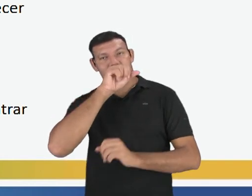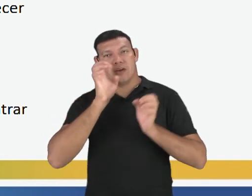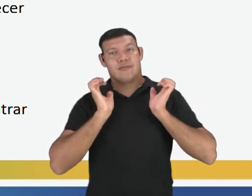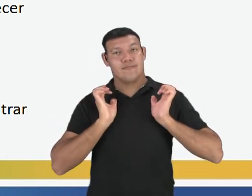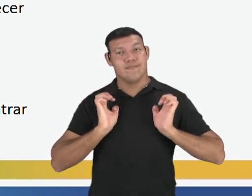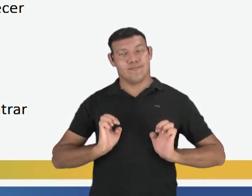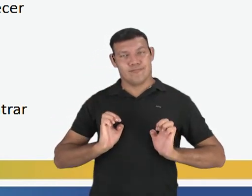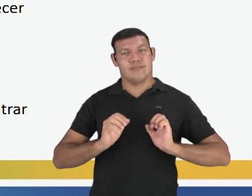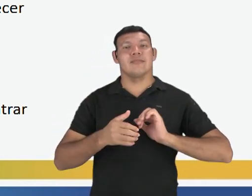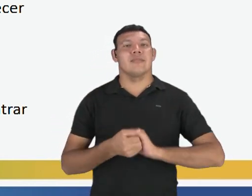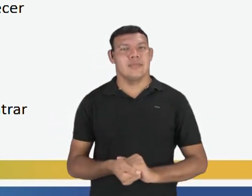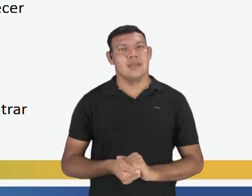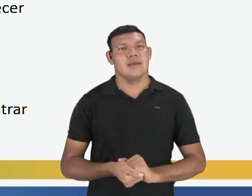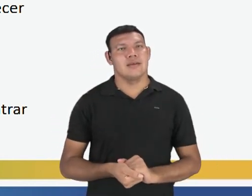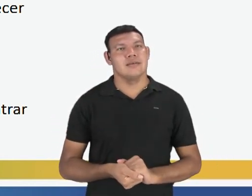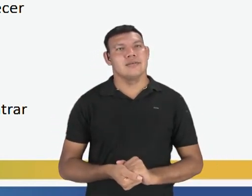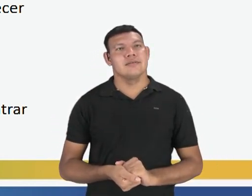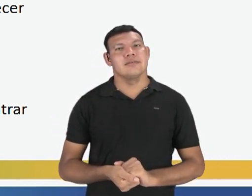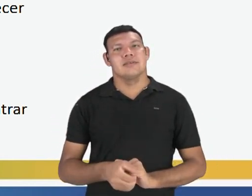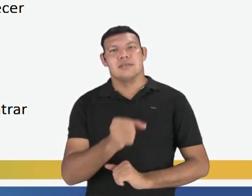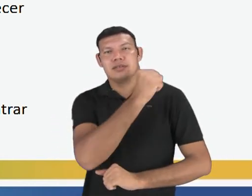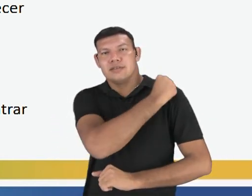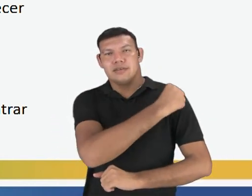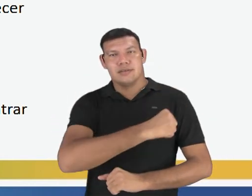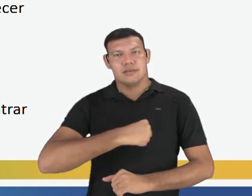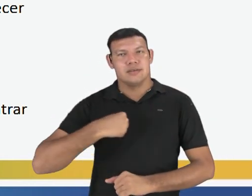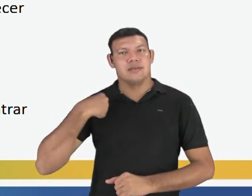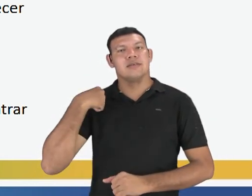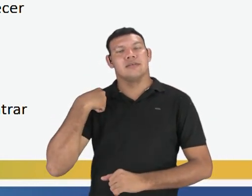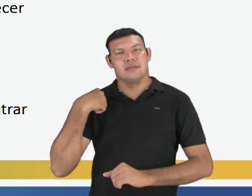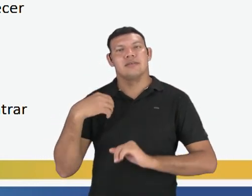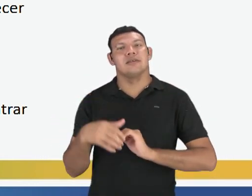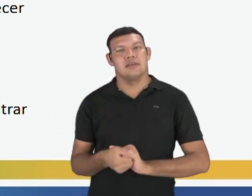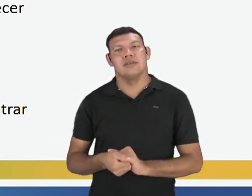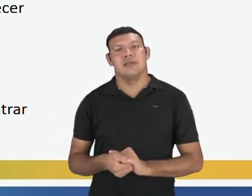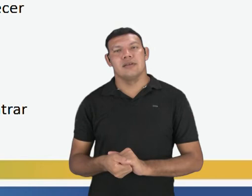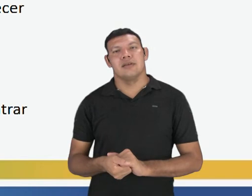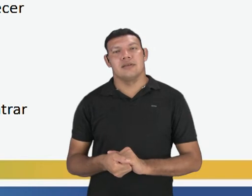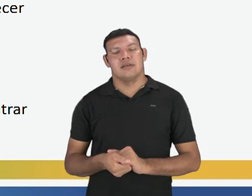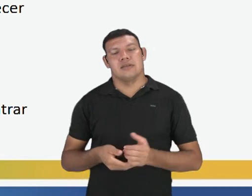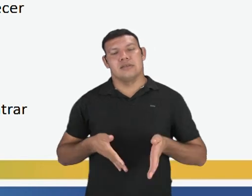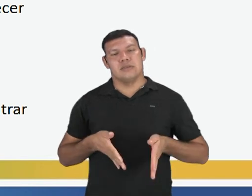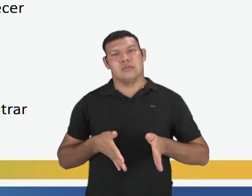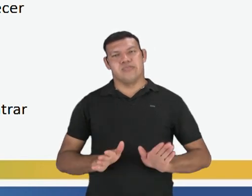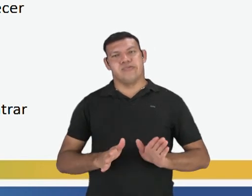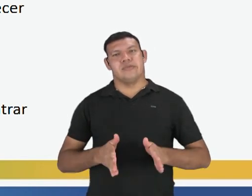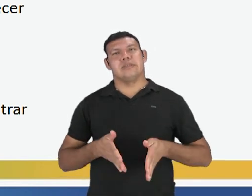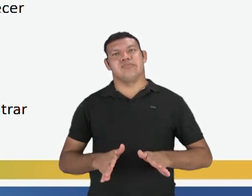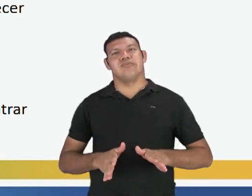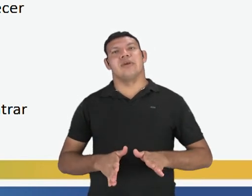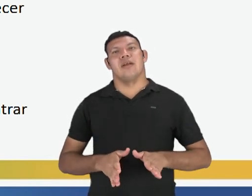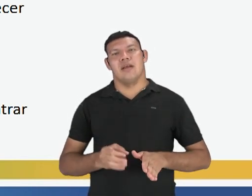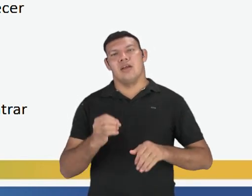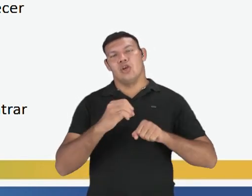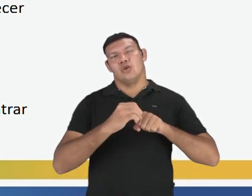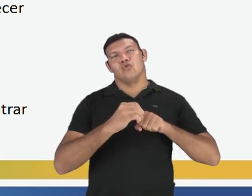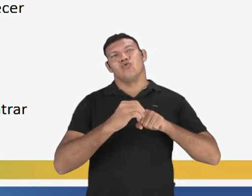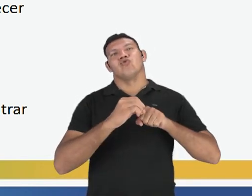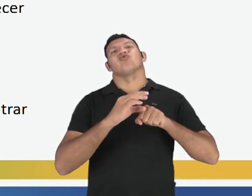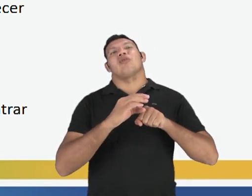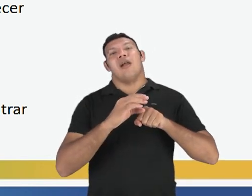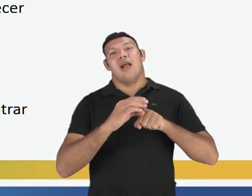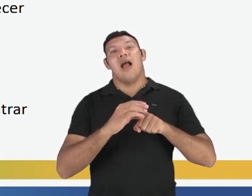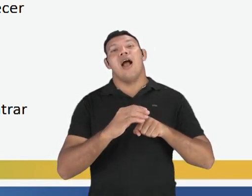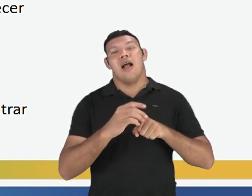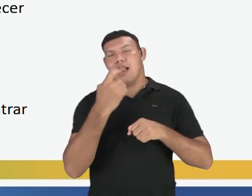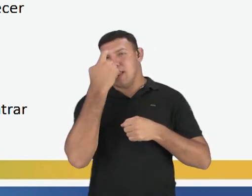mãe ética, ou seja, como se Sócrates fosse um parteiro que estivesse produzindo conhecimento na pessoa, a pessoa dá luz ao